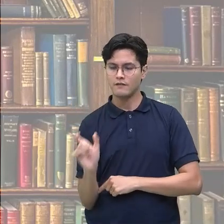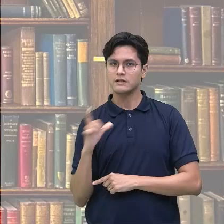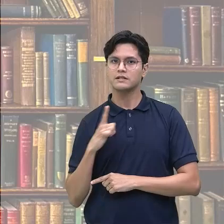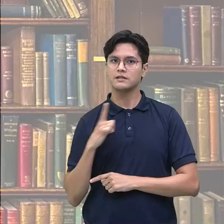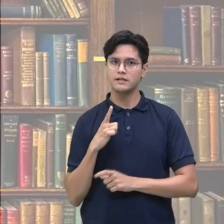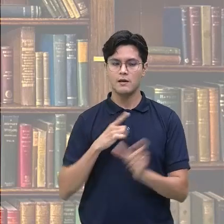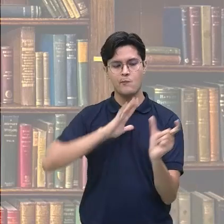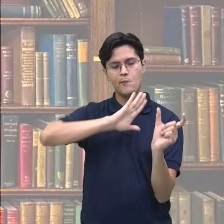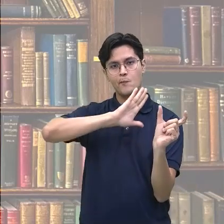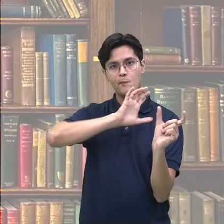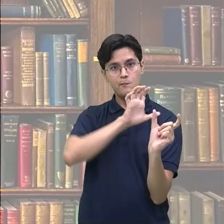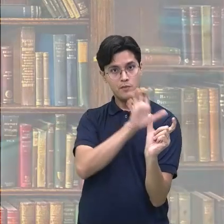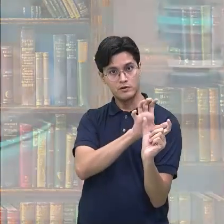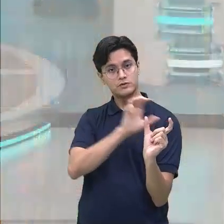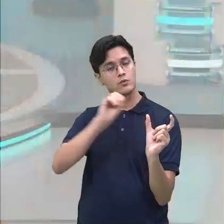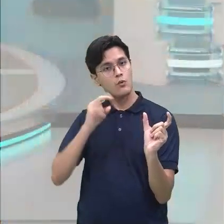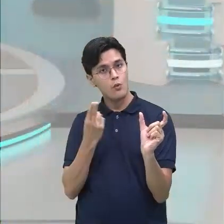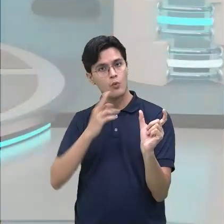ou conotativo.